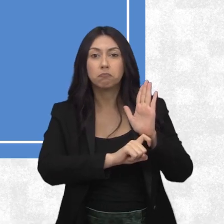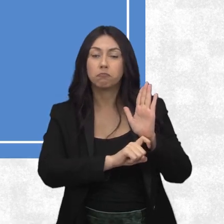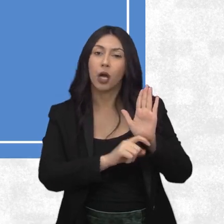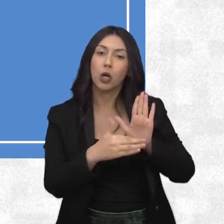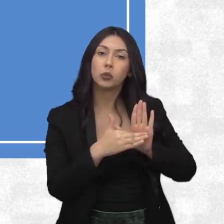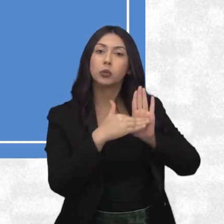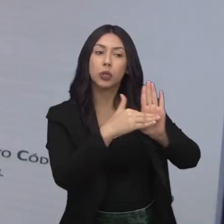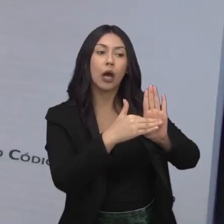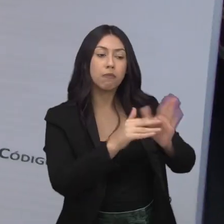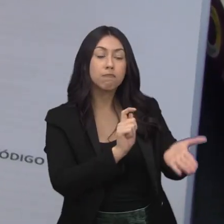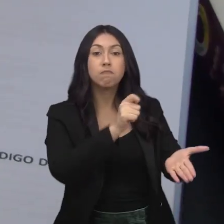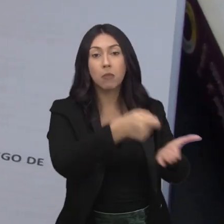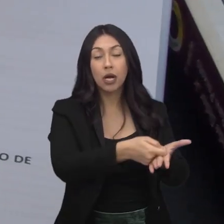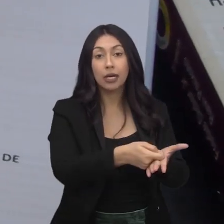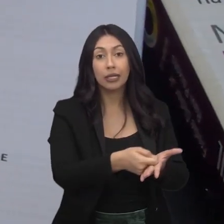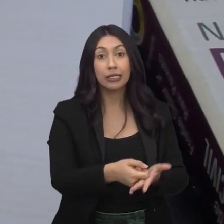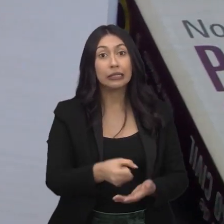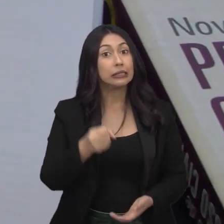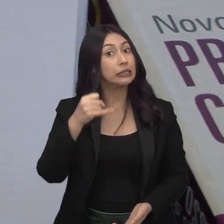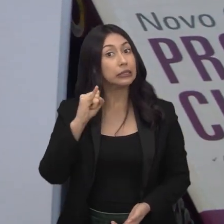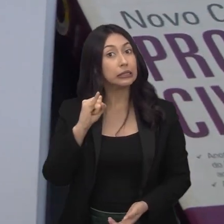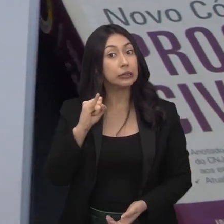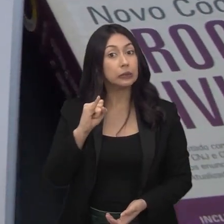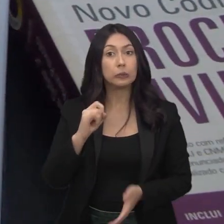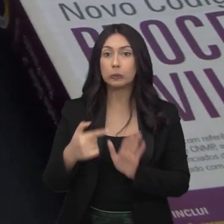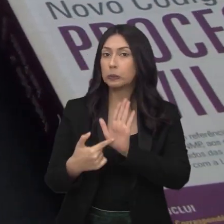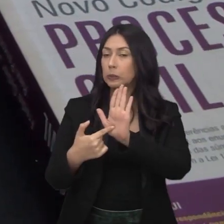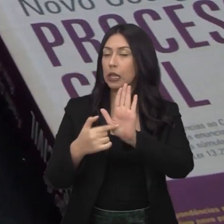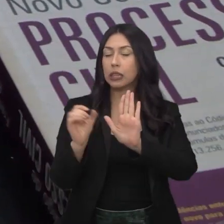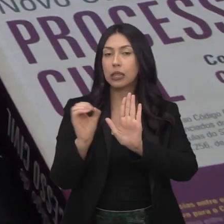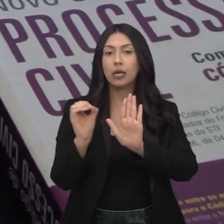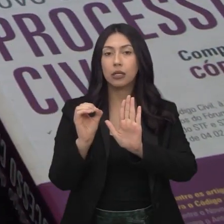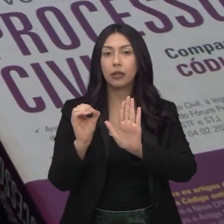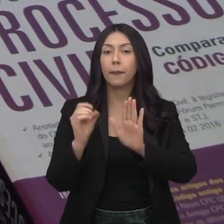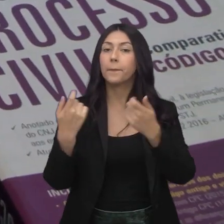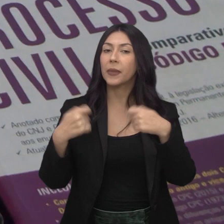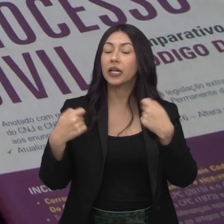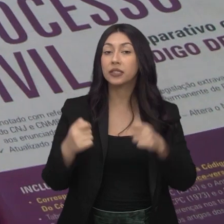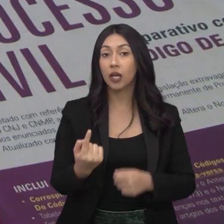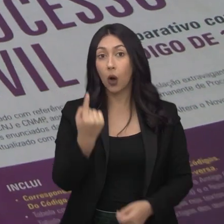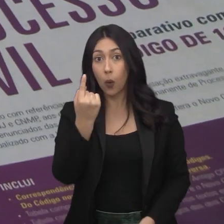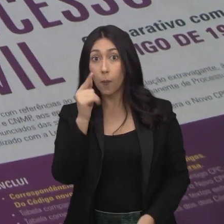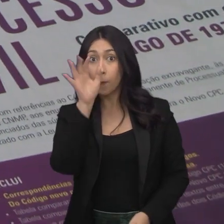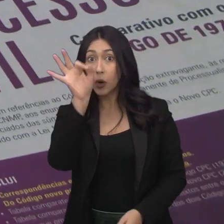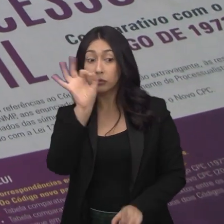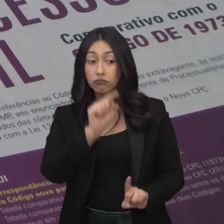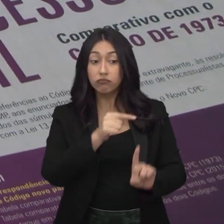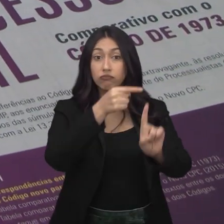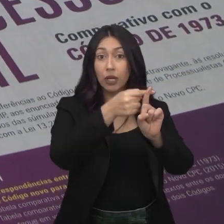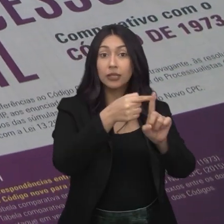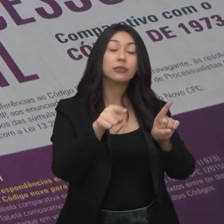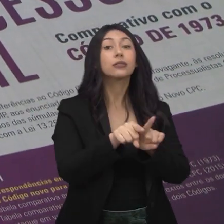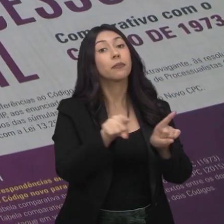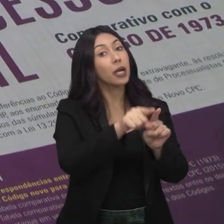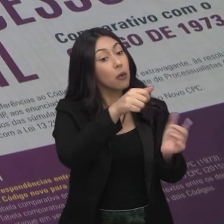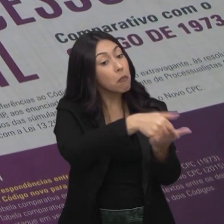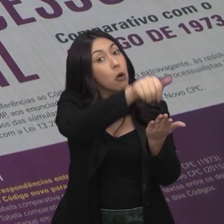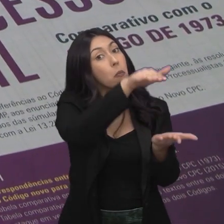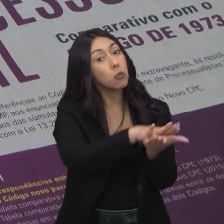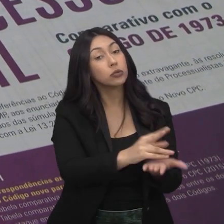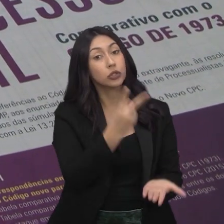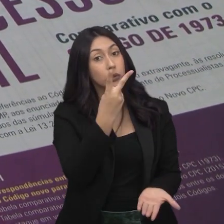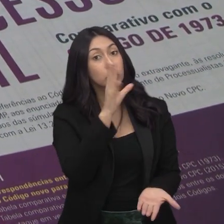o atraso. Quando ele não está previsto, a lei determina a correção de 1% ao mês e multa de